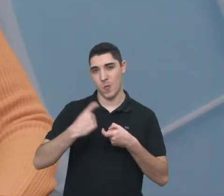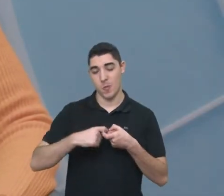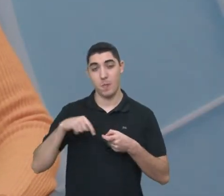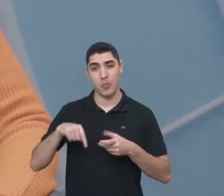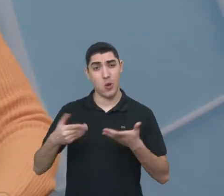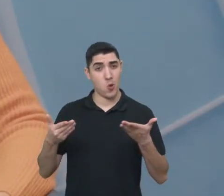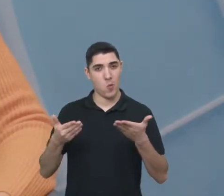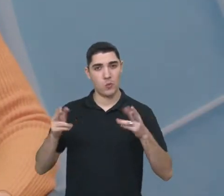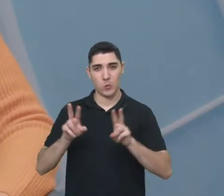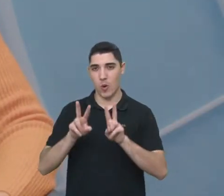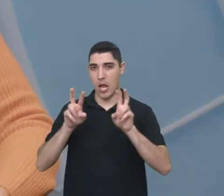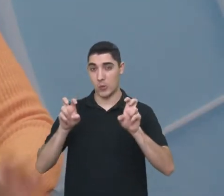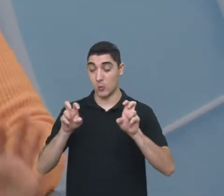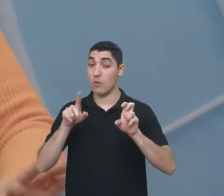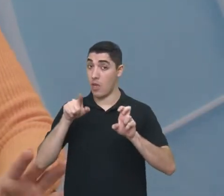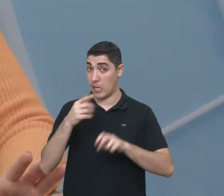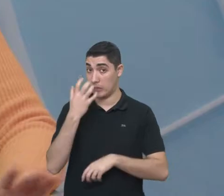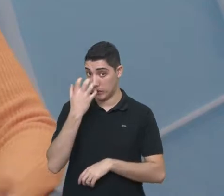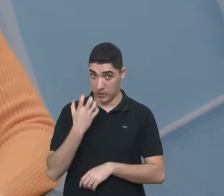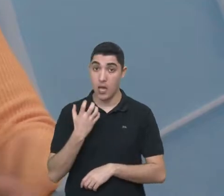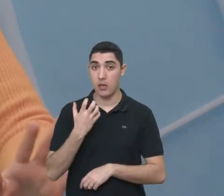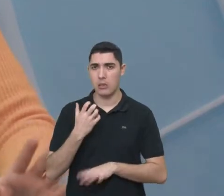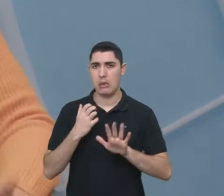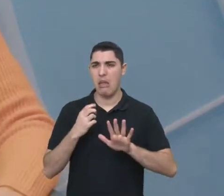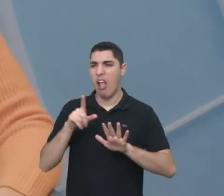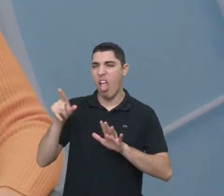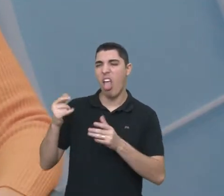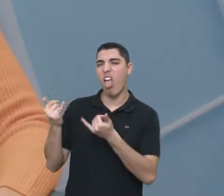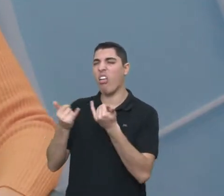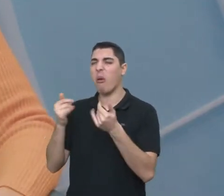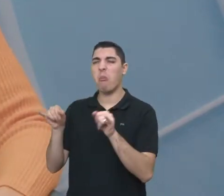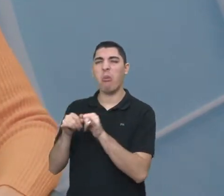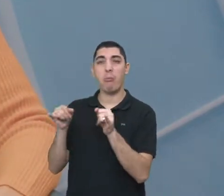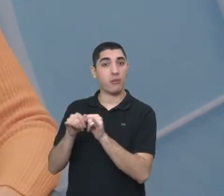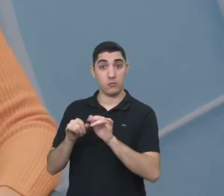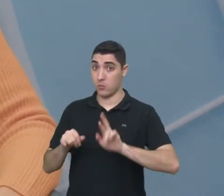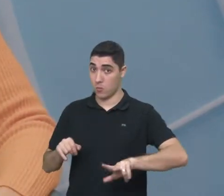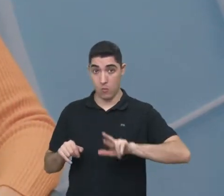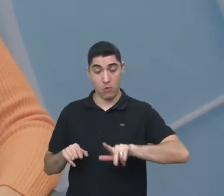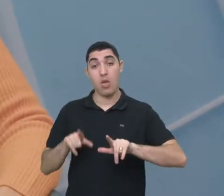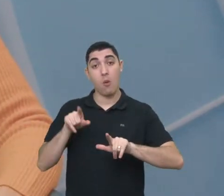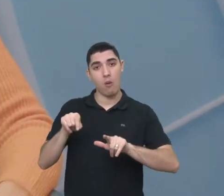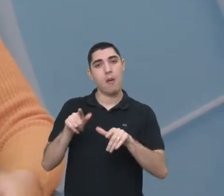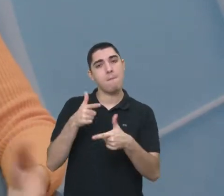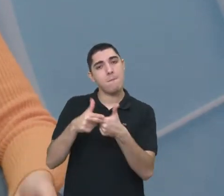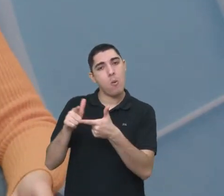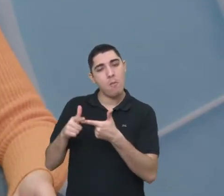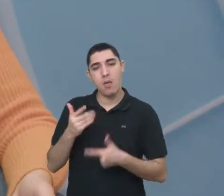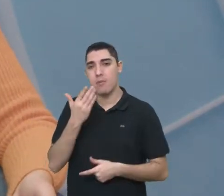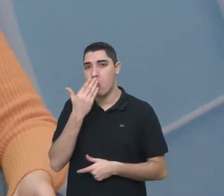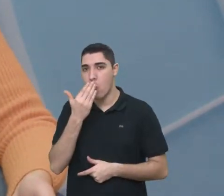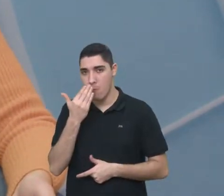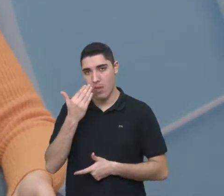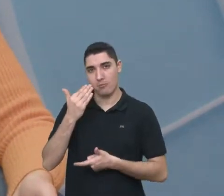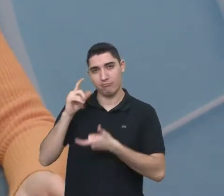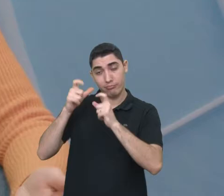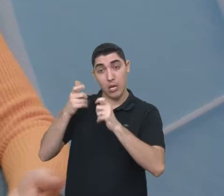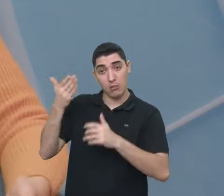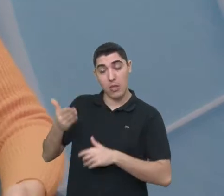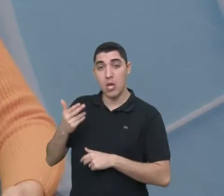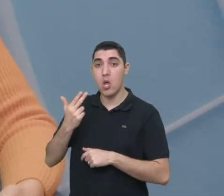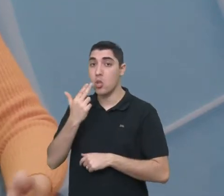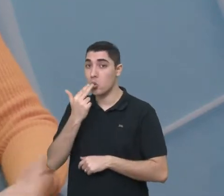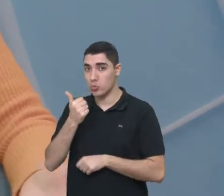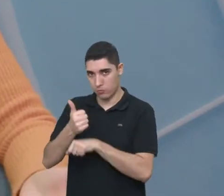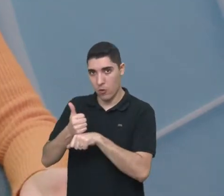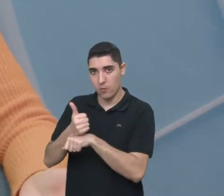Volta e o assunto de hoje é bem sério e não tem nada de mimimi. Estamos falando sobre os transtornos alimentares. Eu recebo a